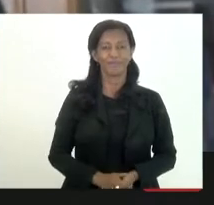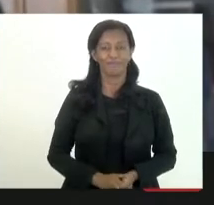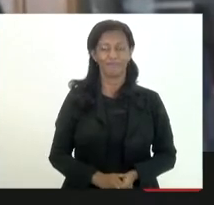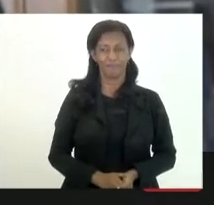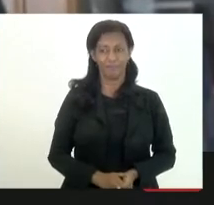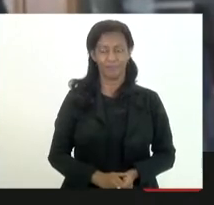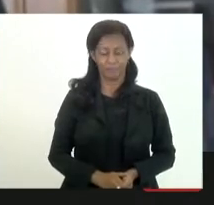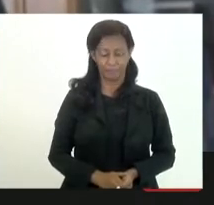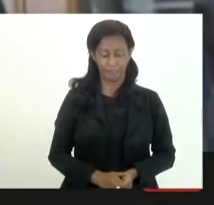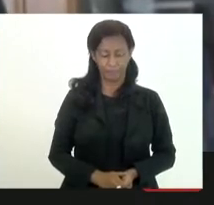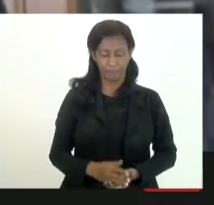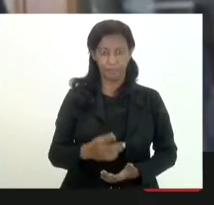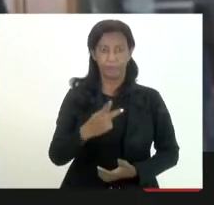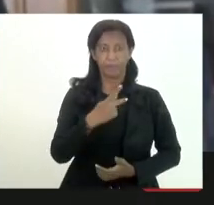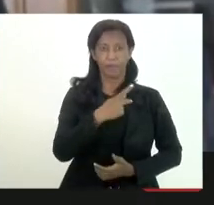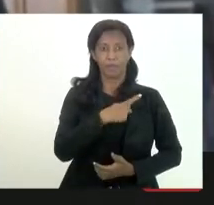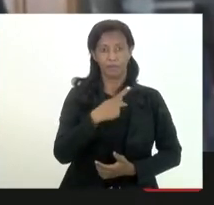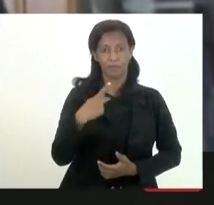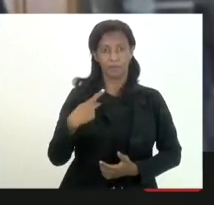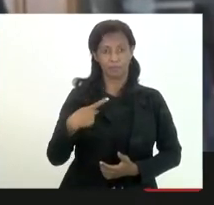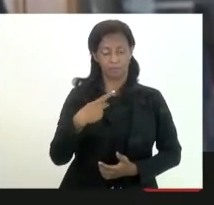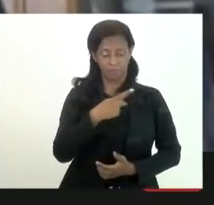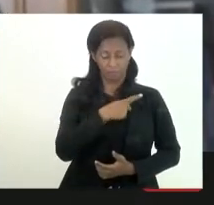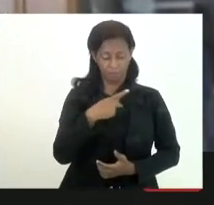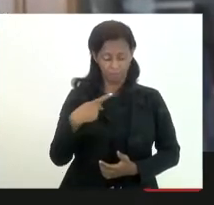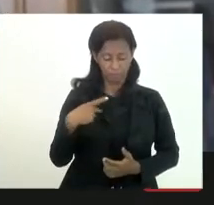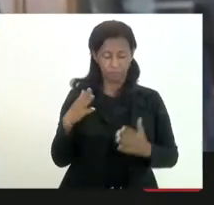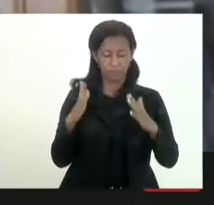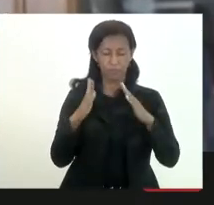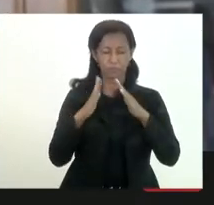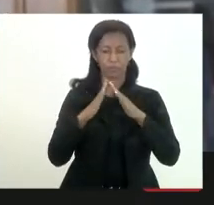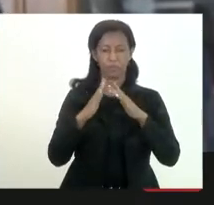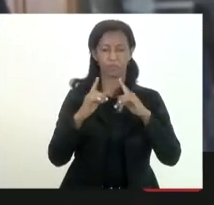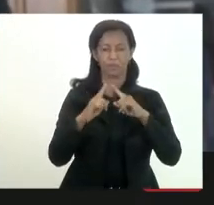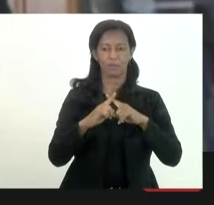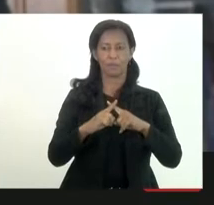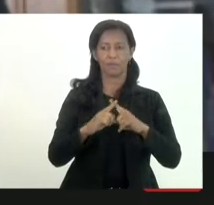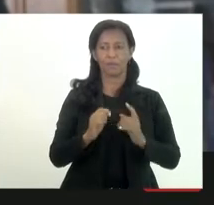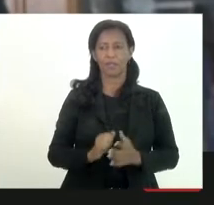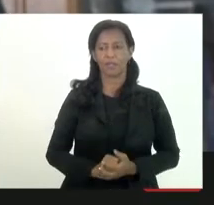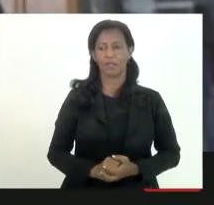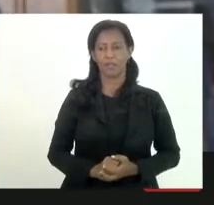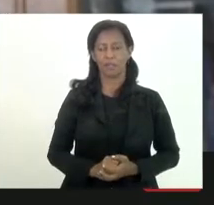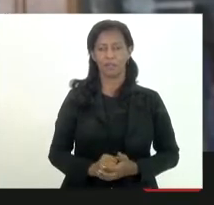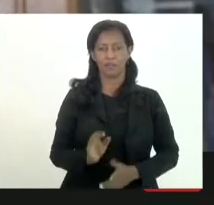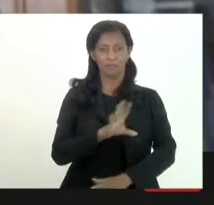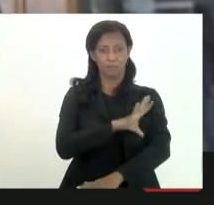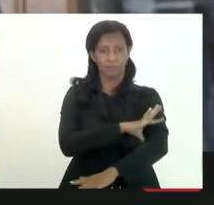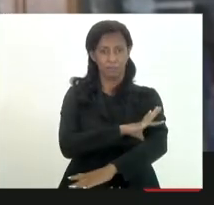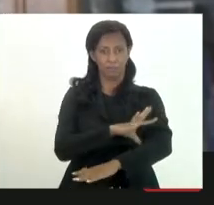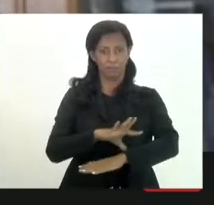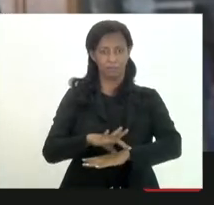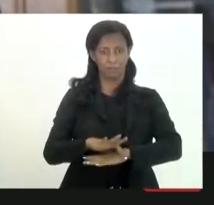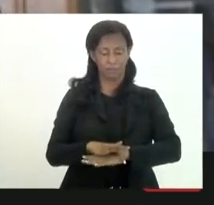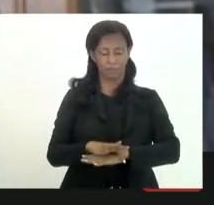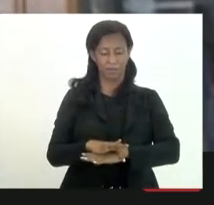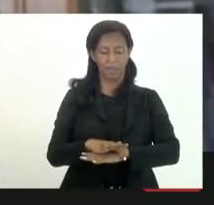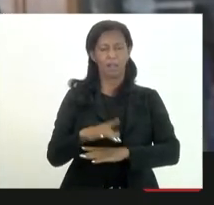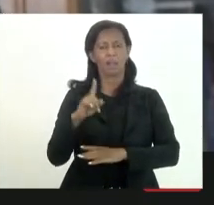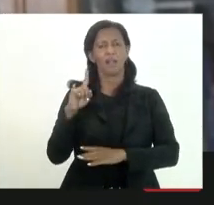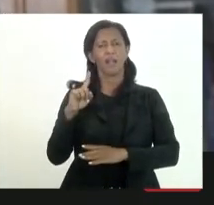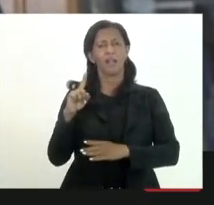Como pastor de uma igreja, a Assembleia de Deus em Cidade